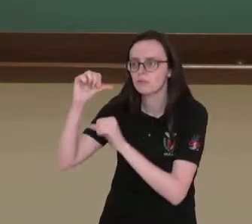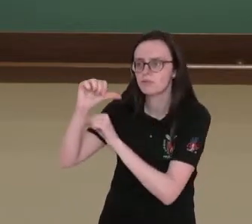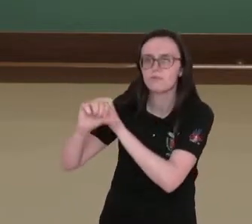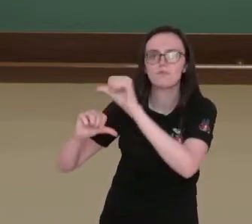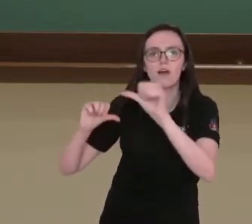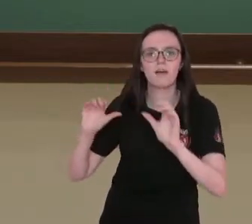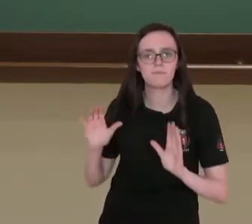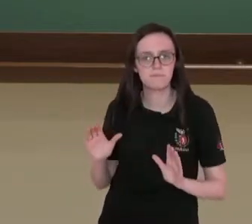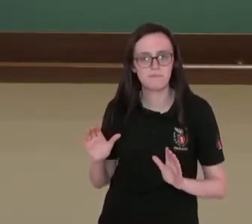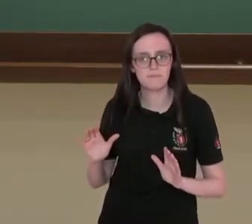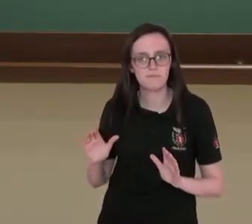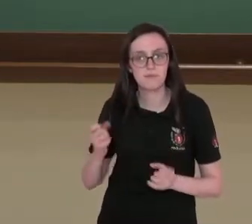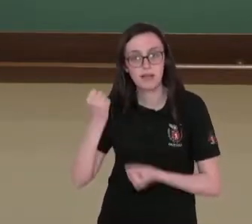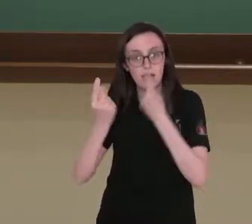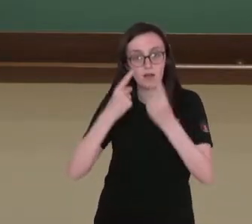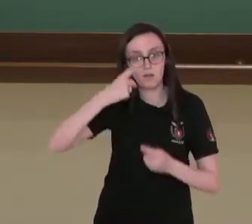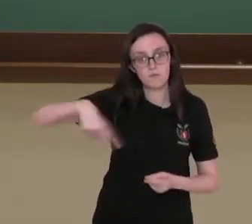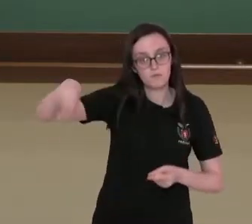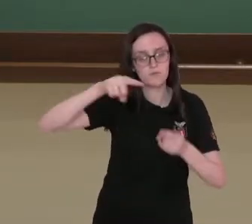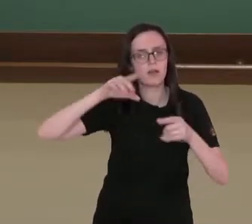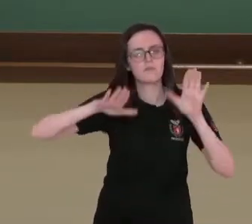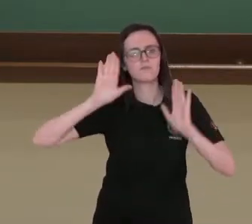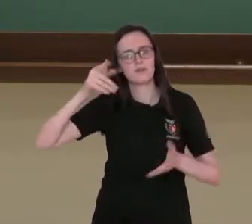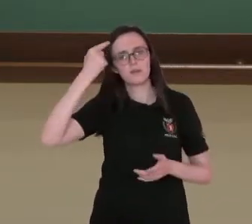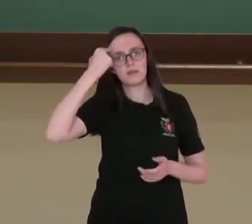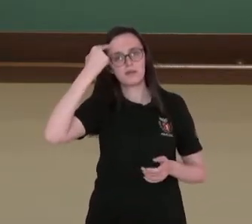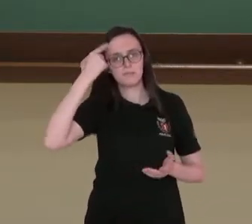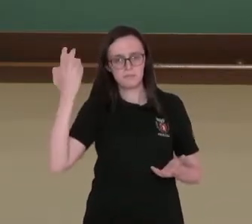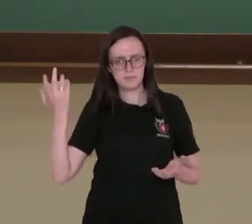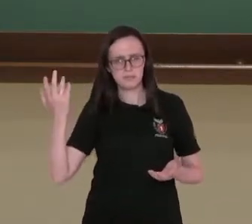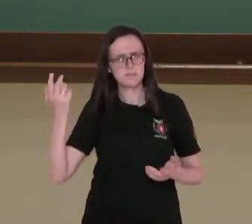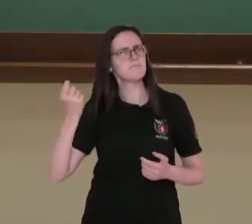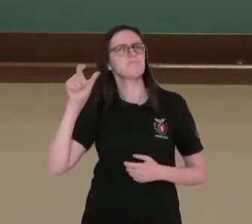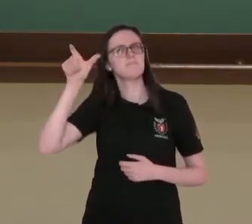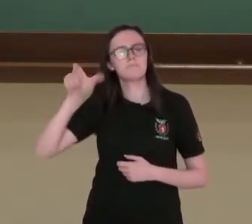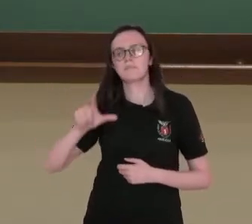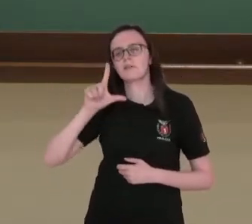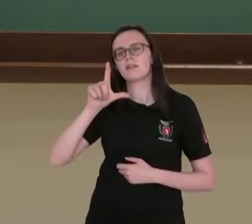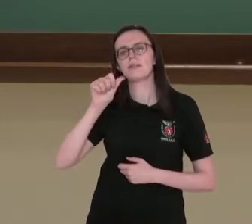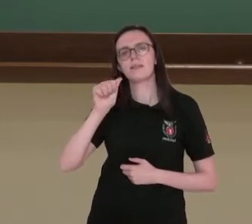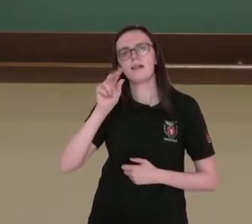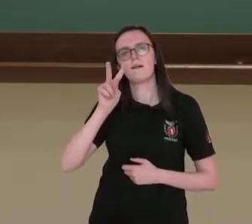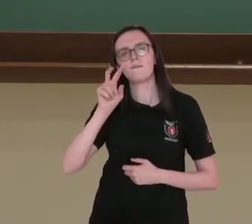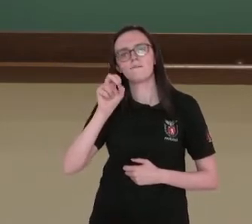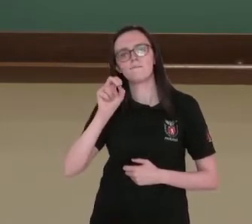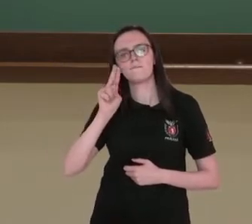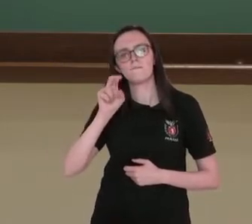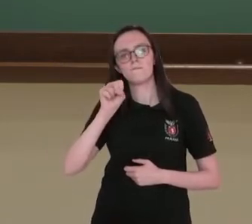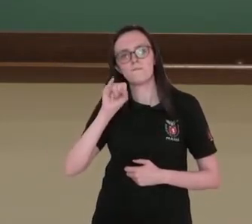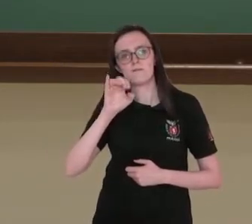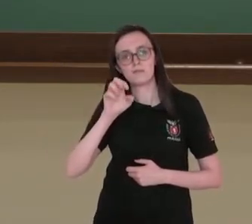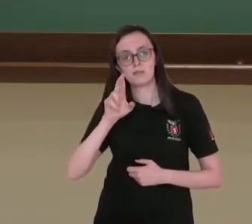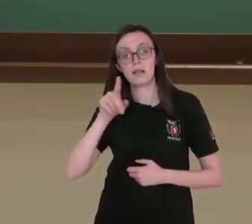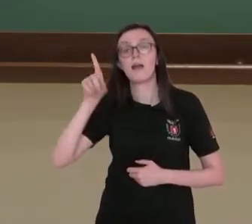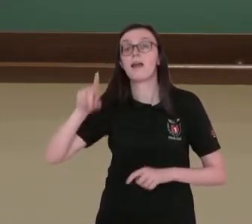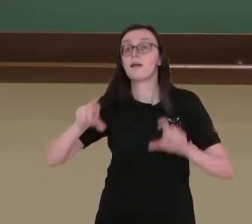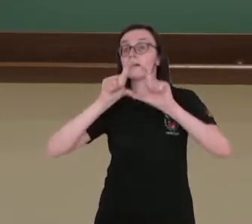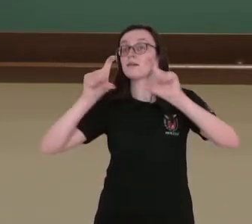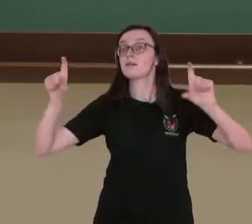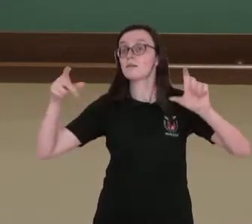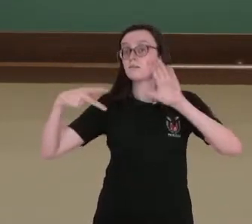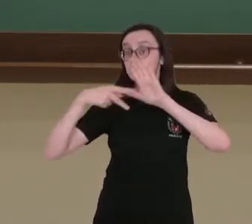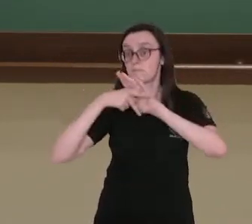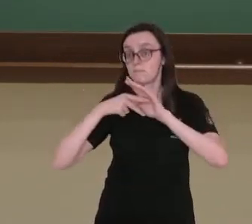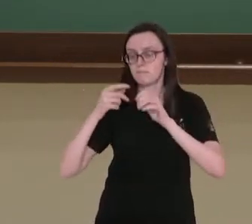transforma. Alguns de vocês já devem estar pensando em Lavoisier, e é verdade. Esse é um enunciado de um